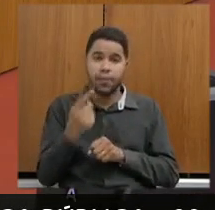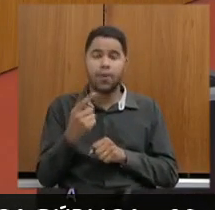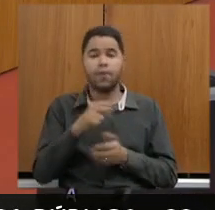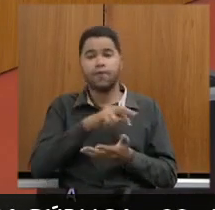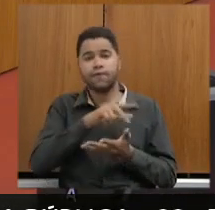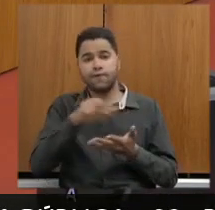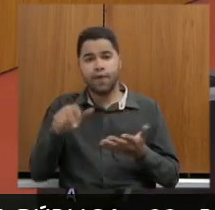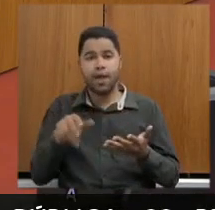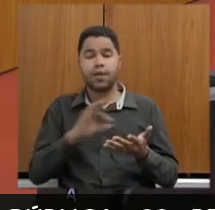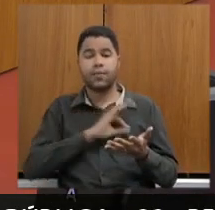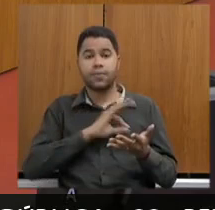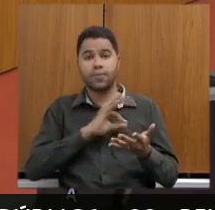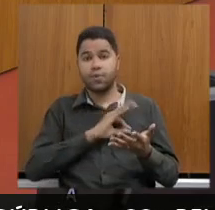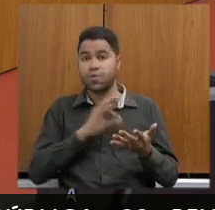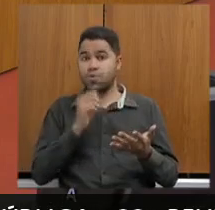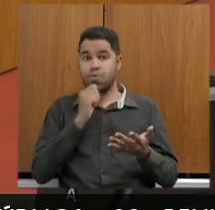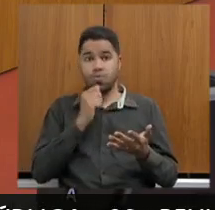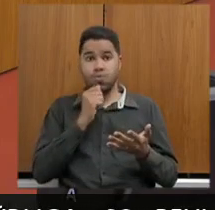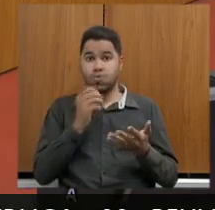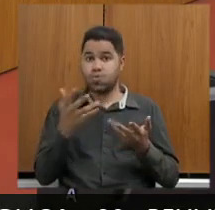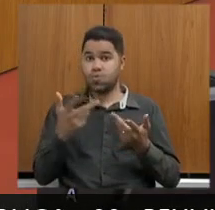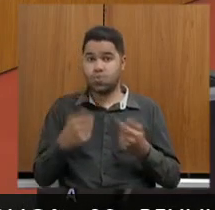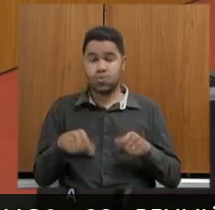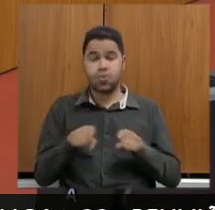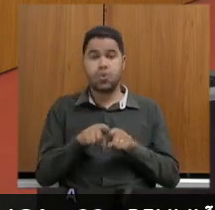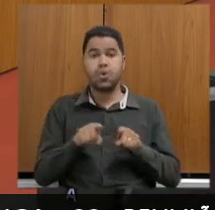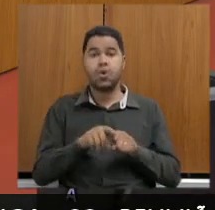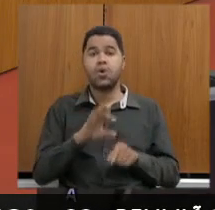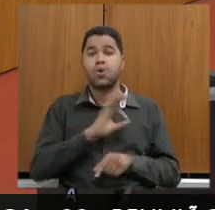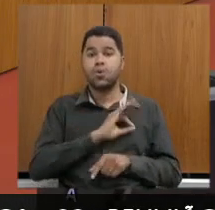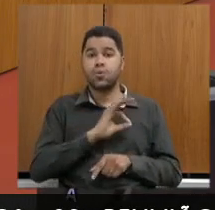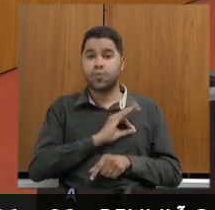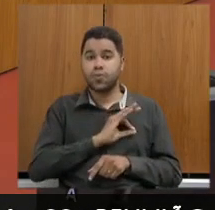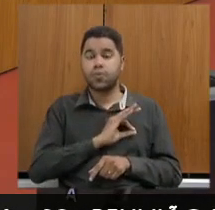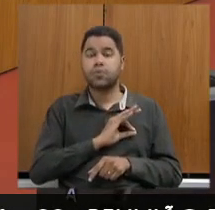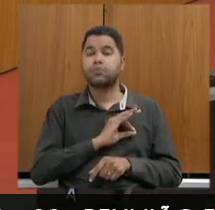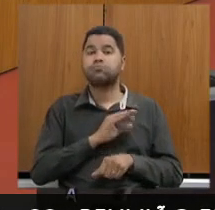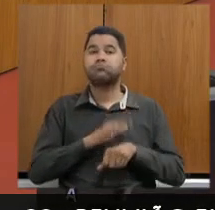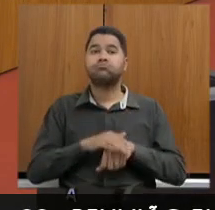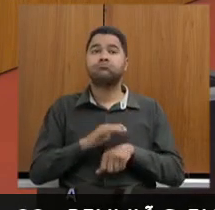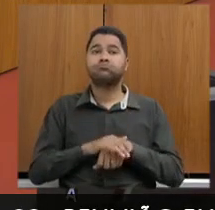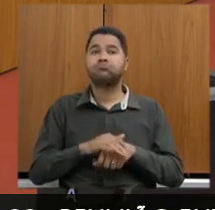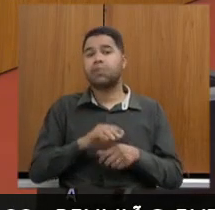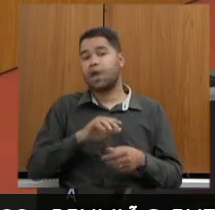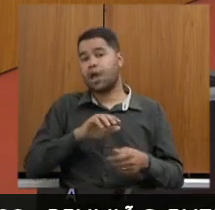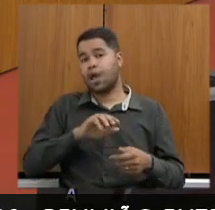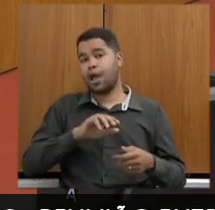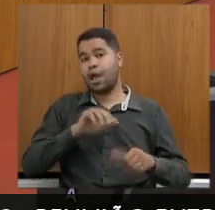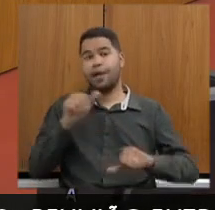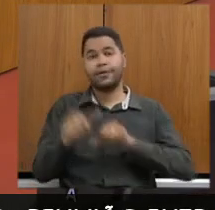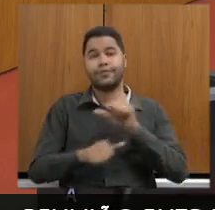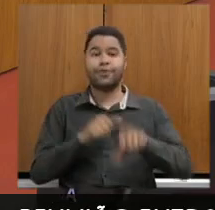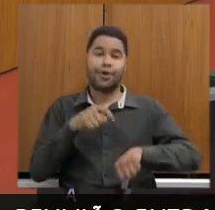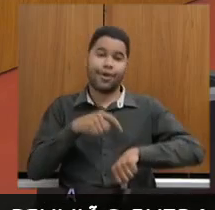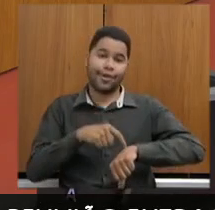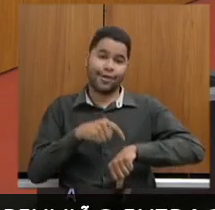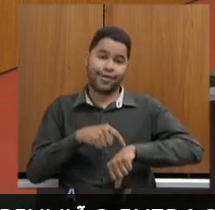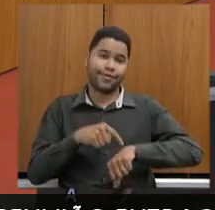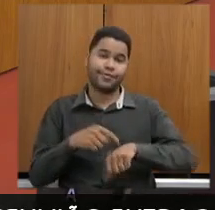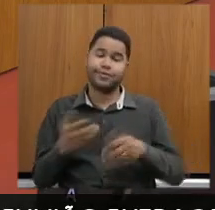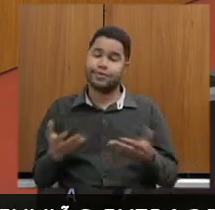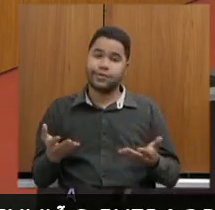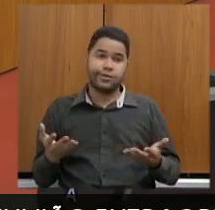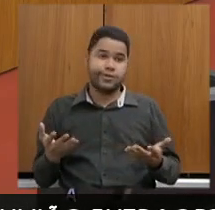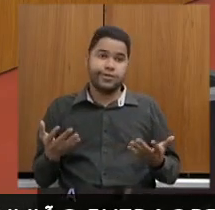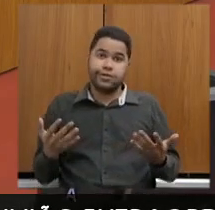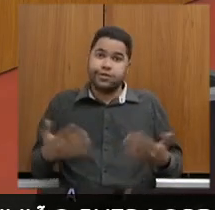várias viaturas da Polícia Militar também não foram atendidos impossível os policiais foram vendido a troca de plantão porque já tá na terra seu turno porque a situação está